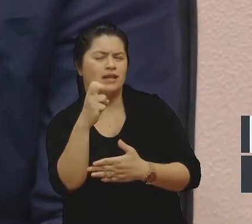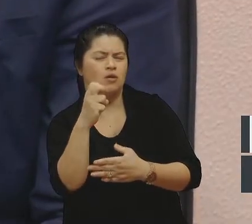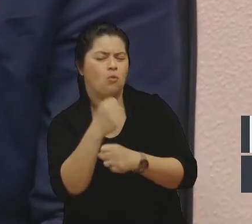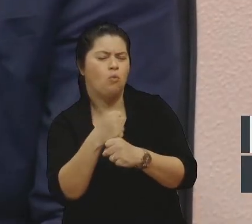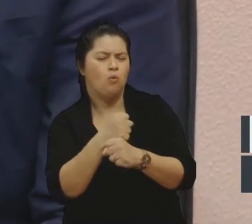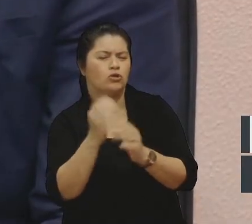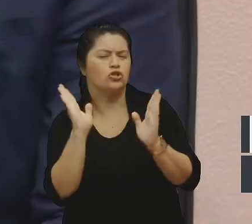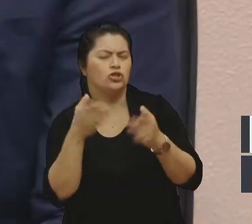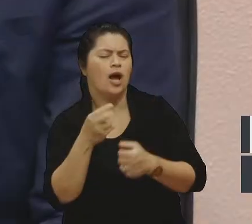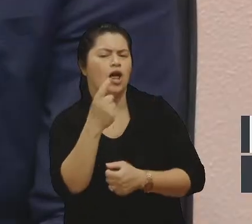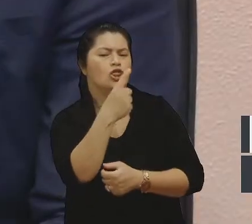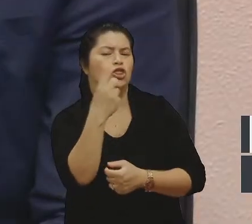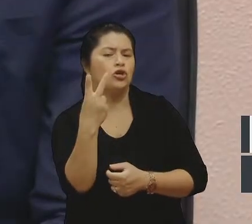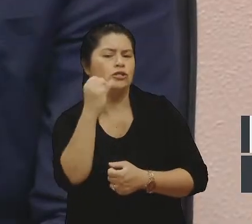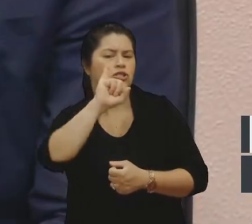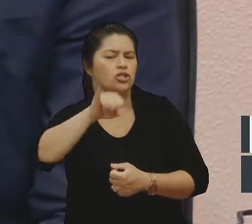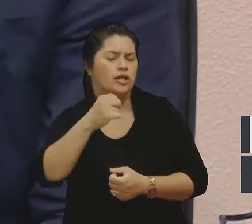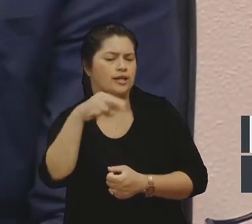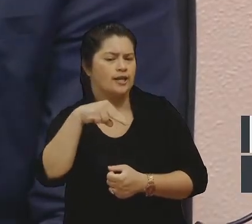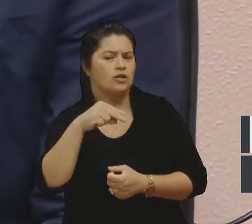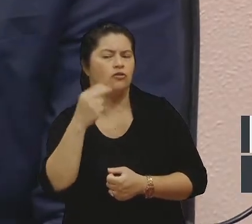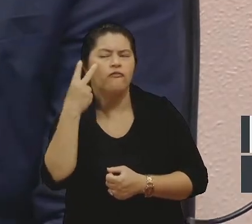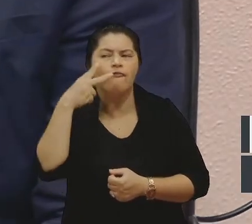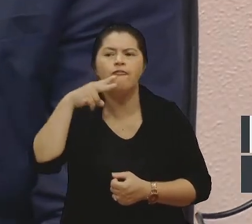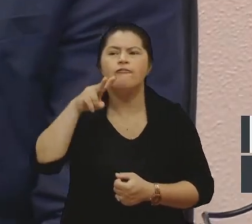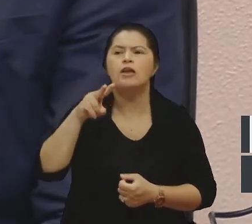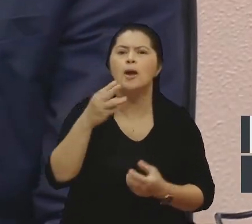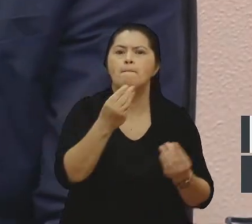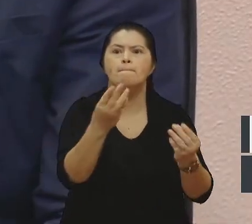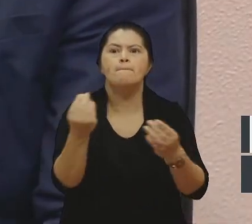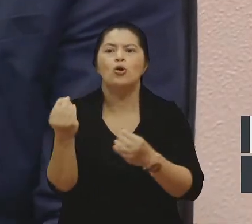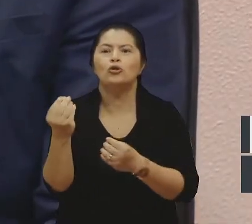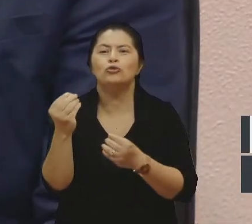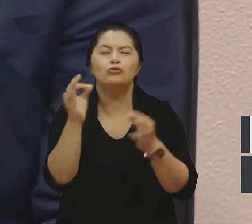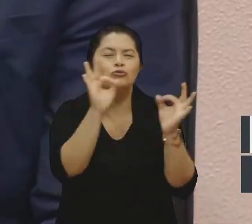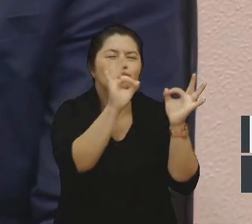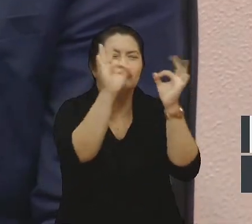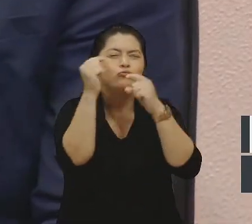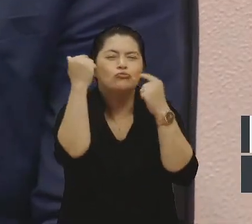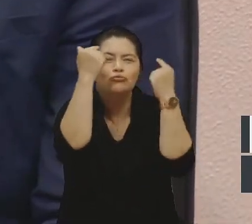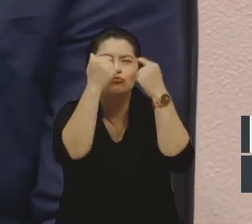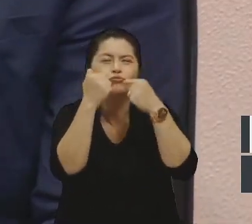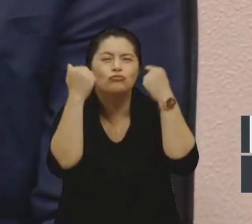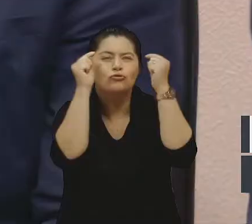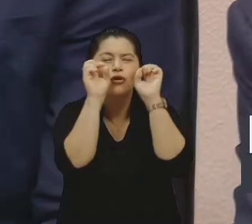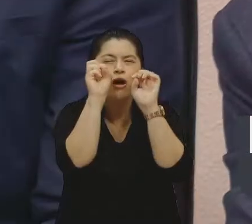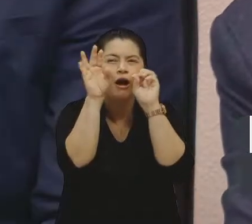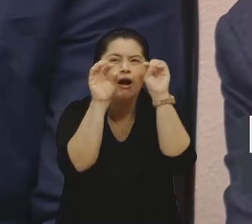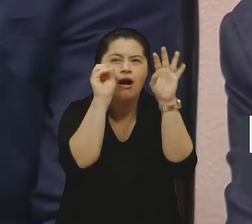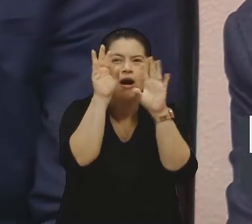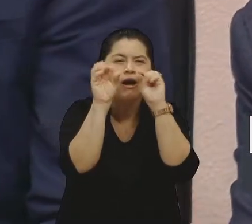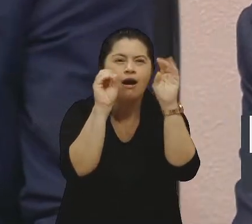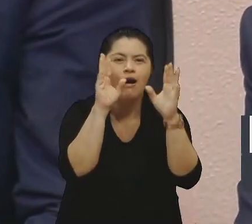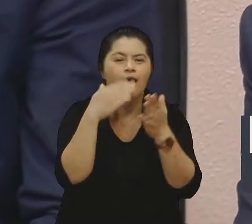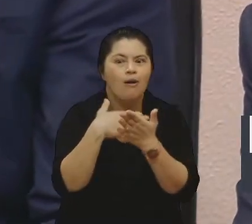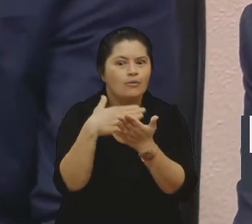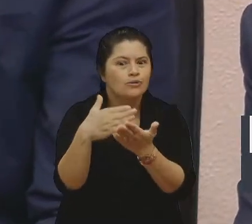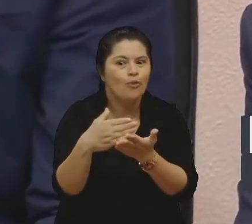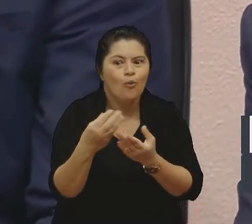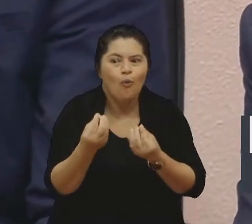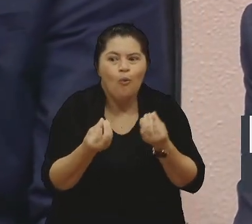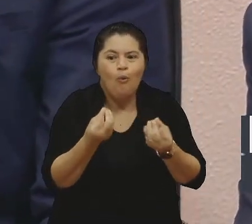de janeiro, eu tenho visto muitos olhinhos brilharem de saber gerir seu